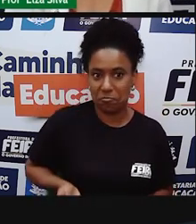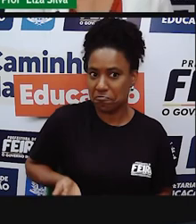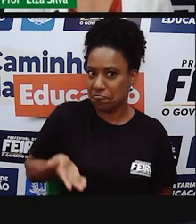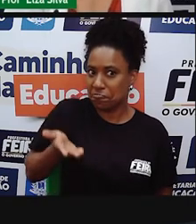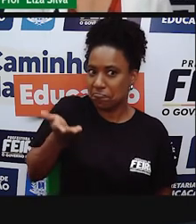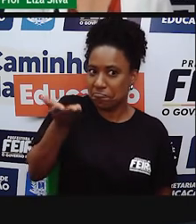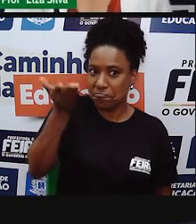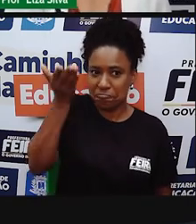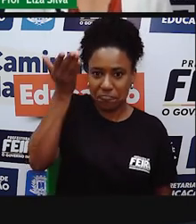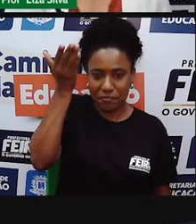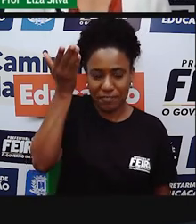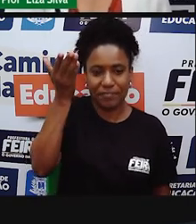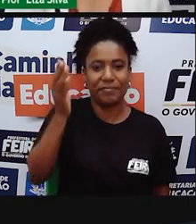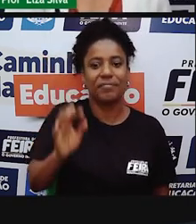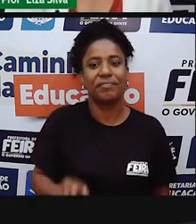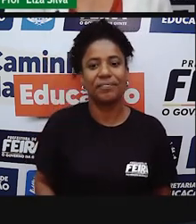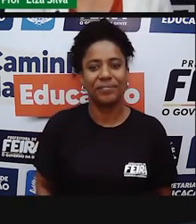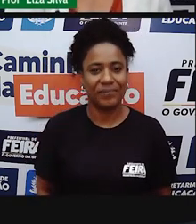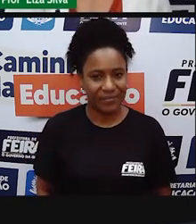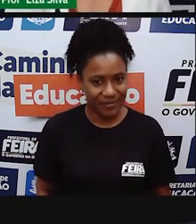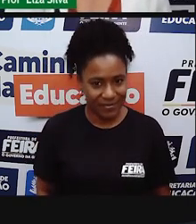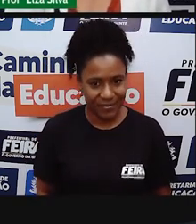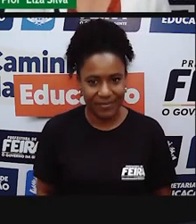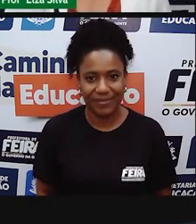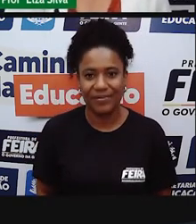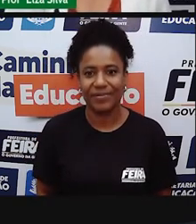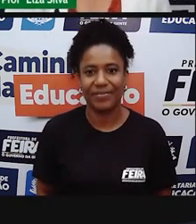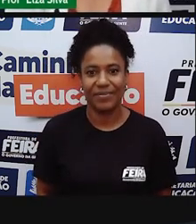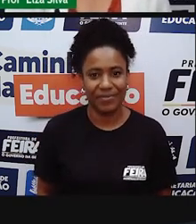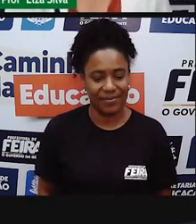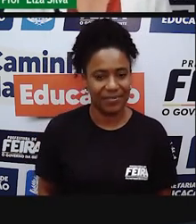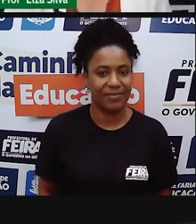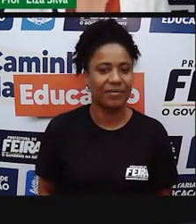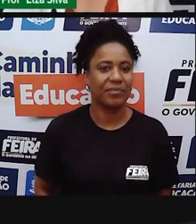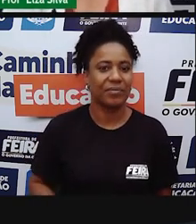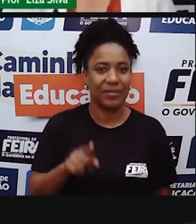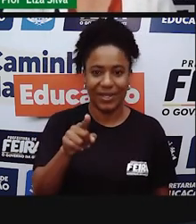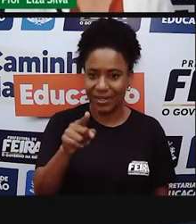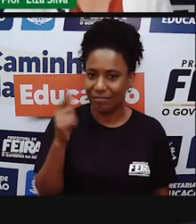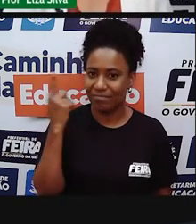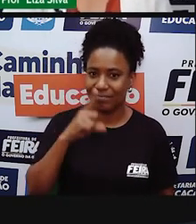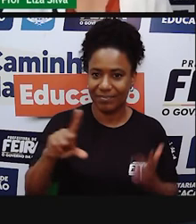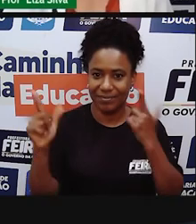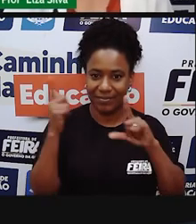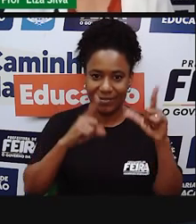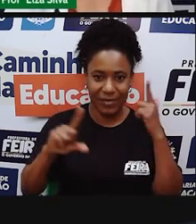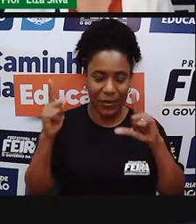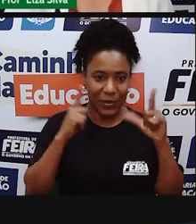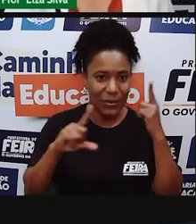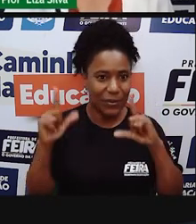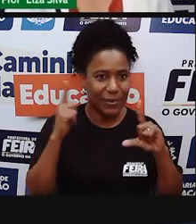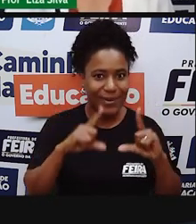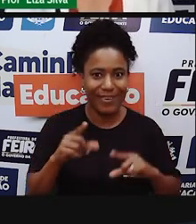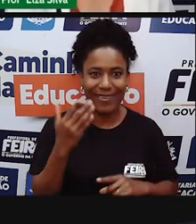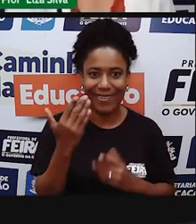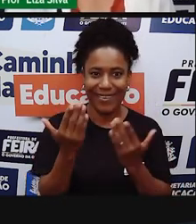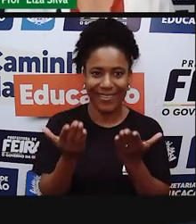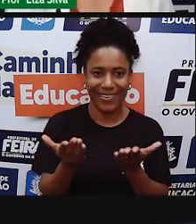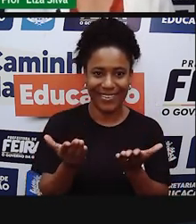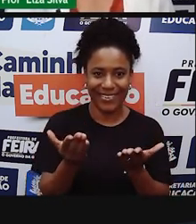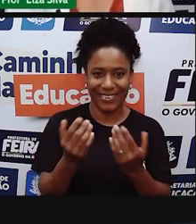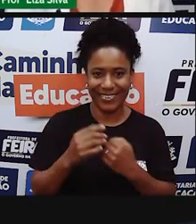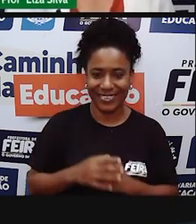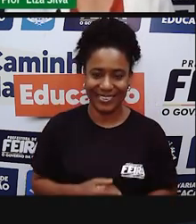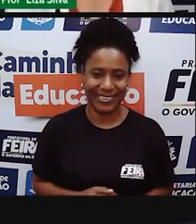bônus, 350, 350 pontos. E vamos ganhar mais bônus.